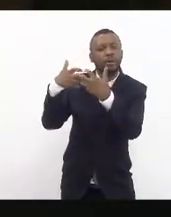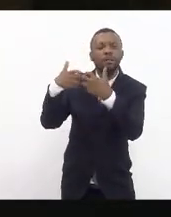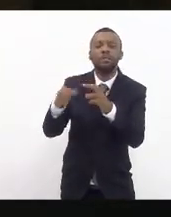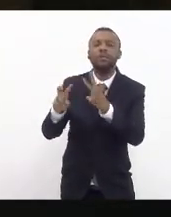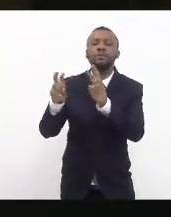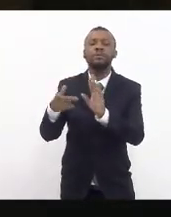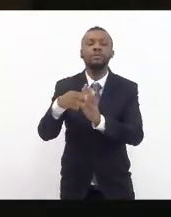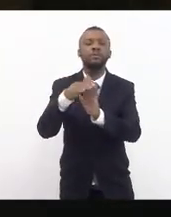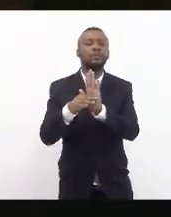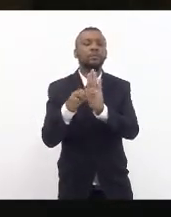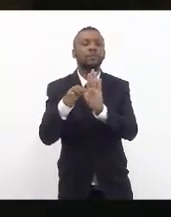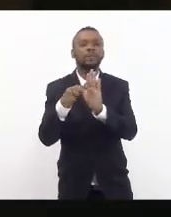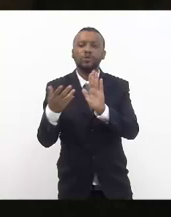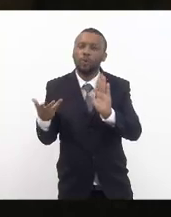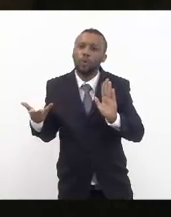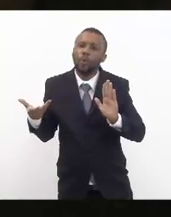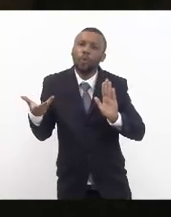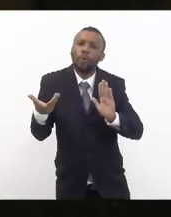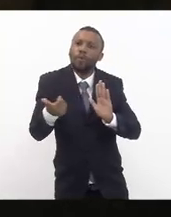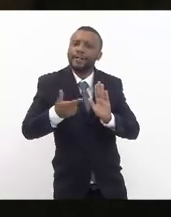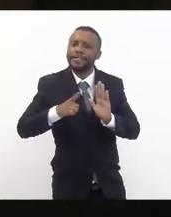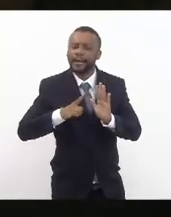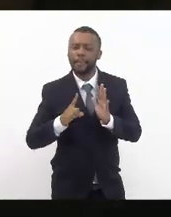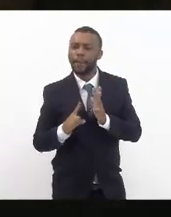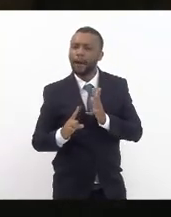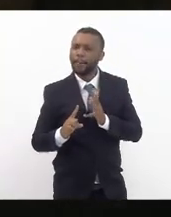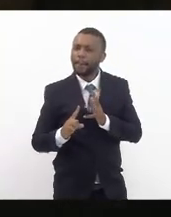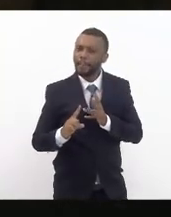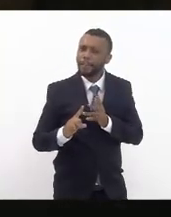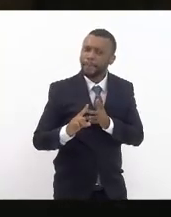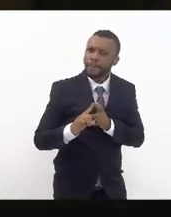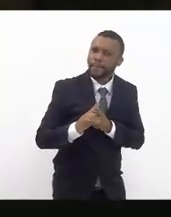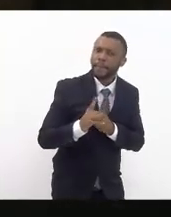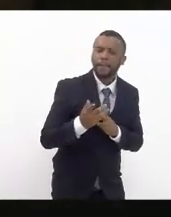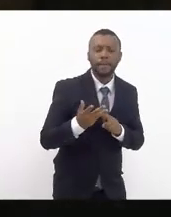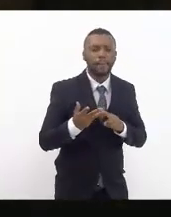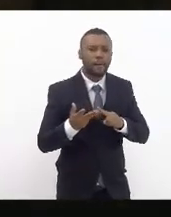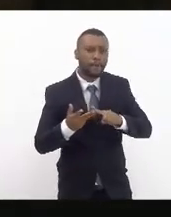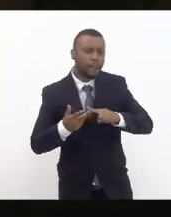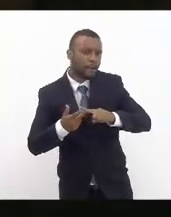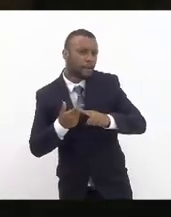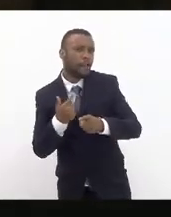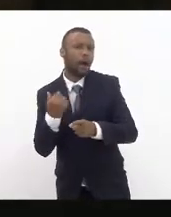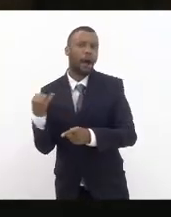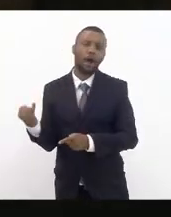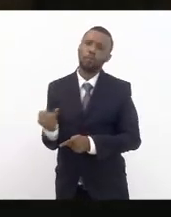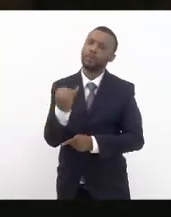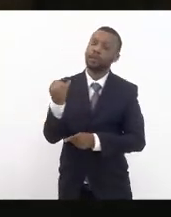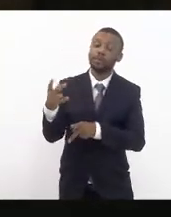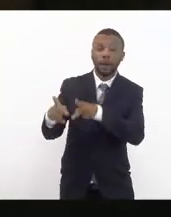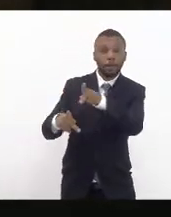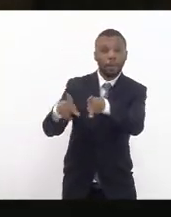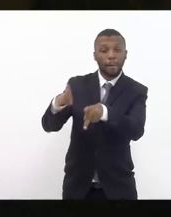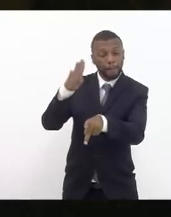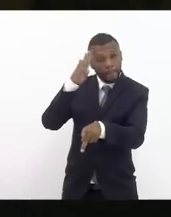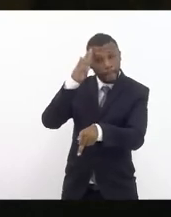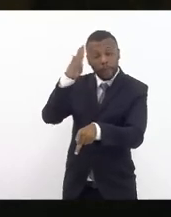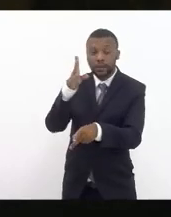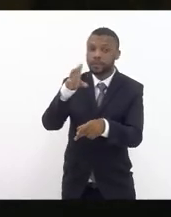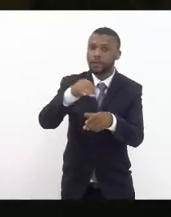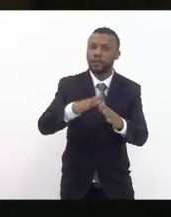guia espetacular, tem todos os itens importantes que a população, principalmente a população